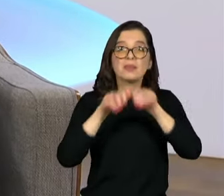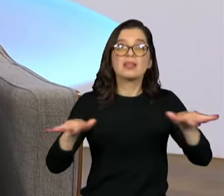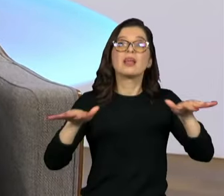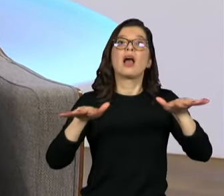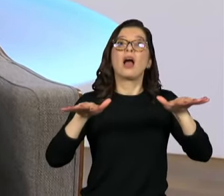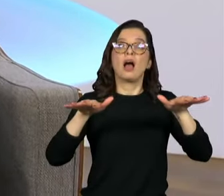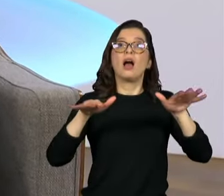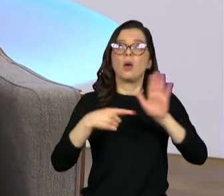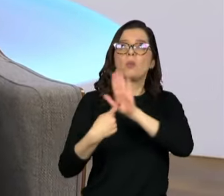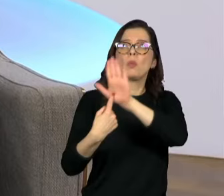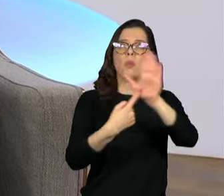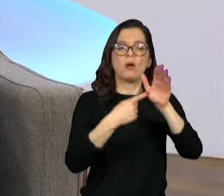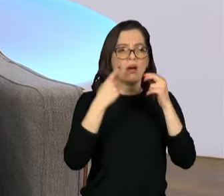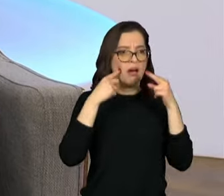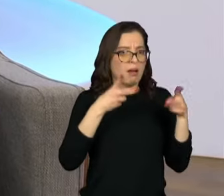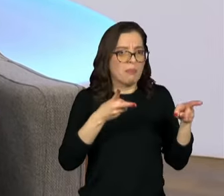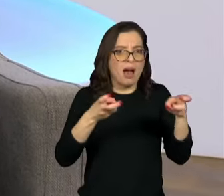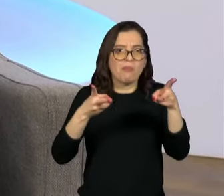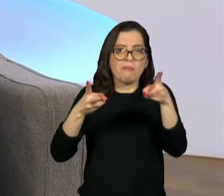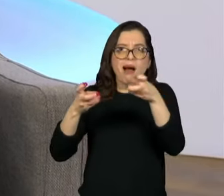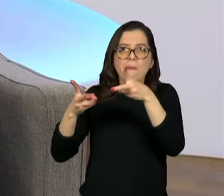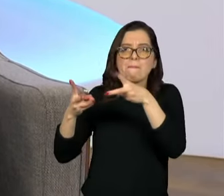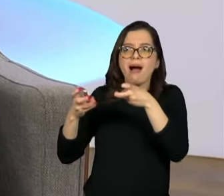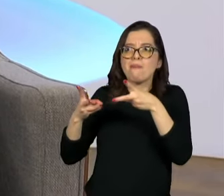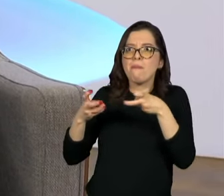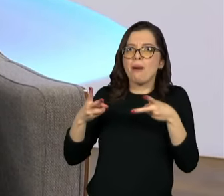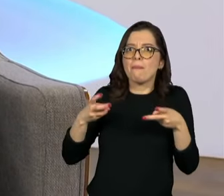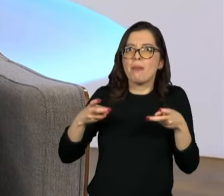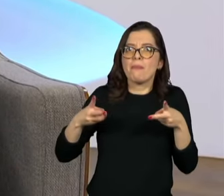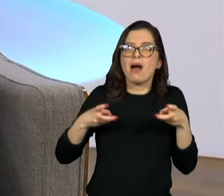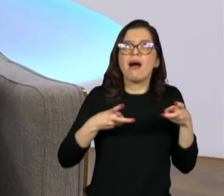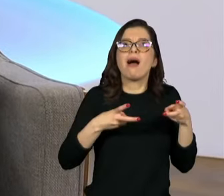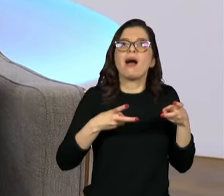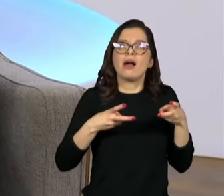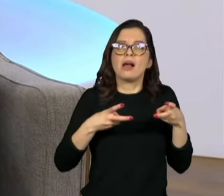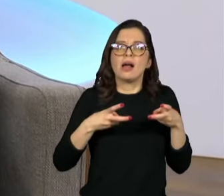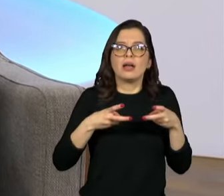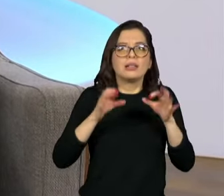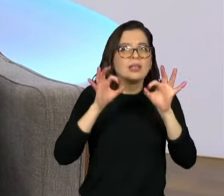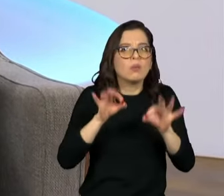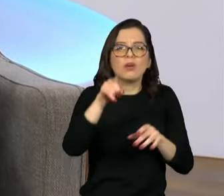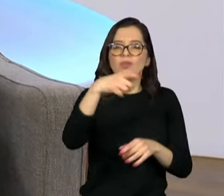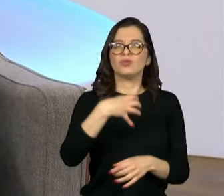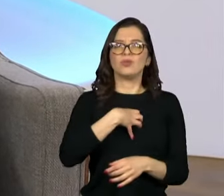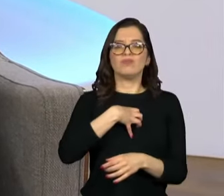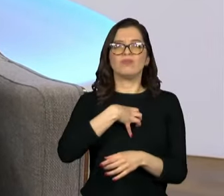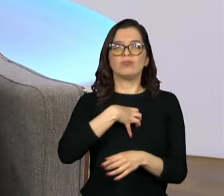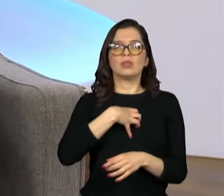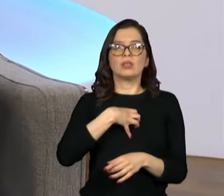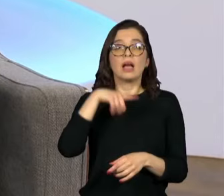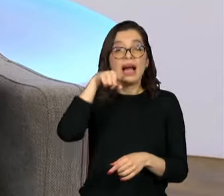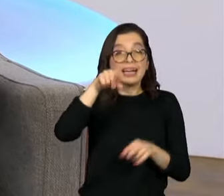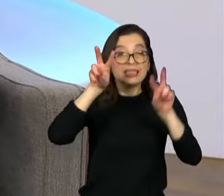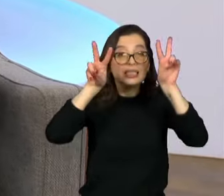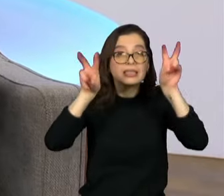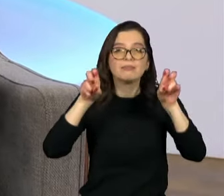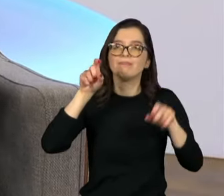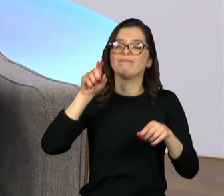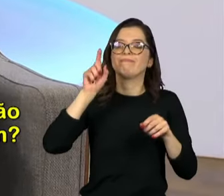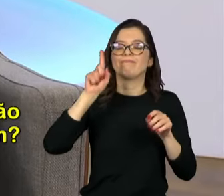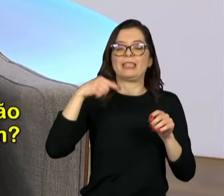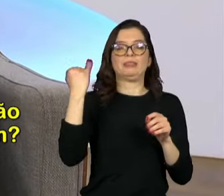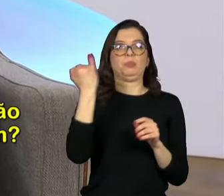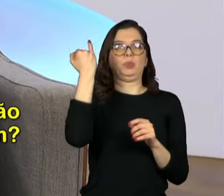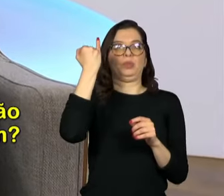provided a moment of possible opening for this very question. And the broader question